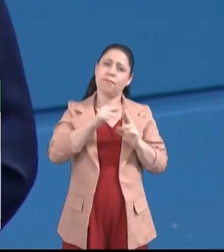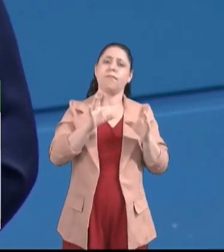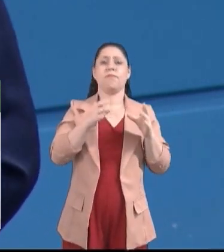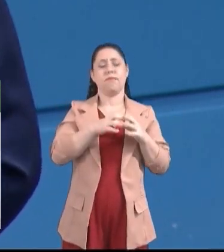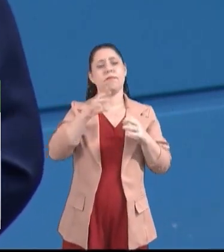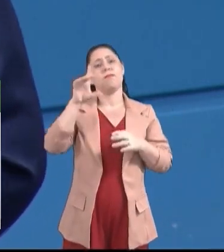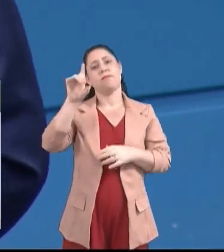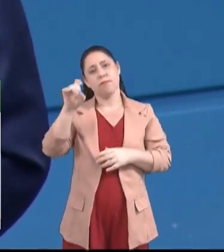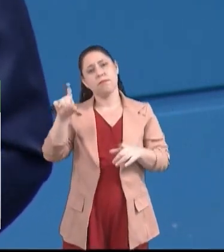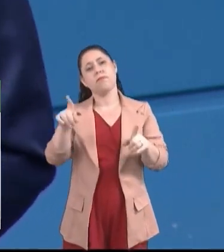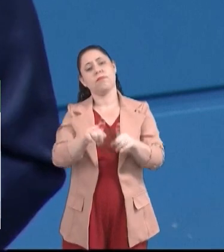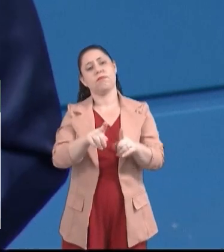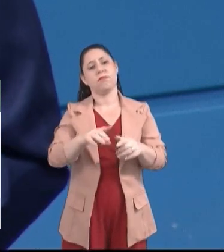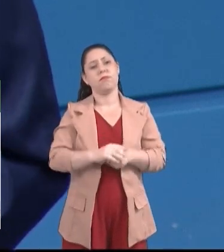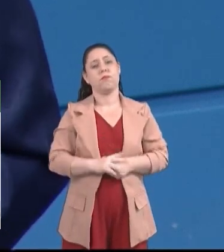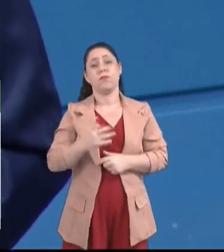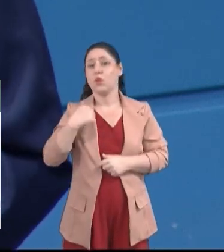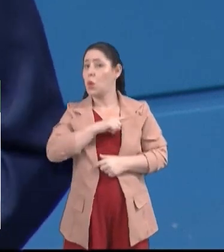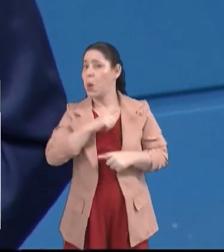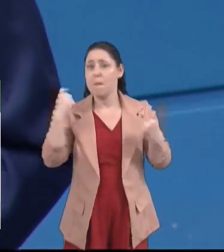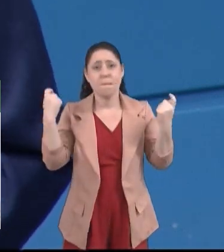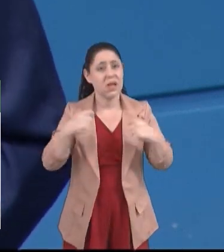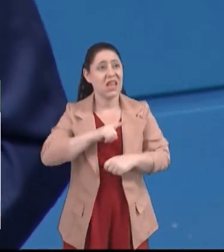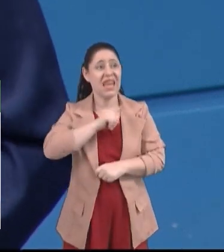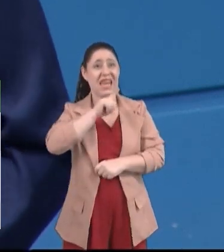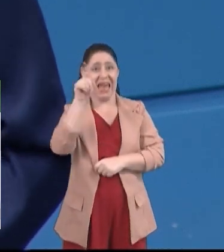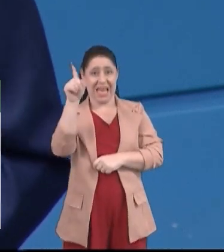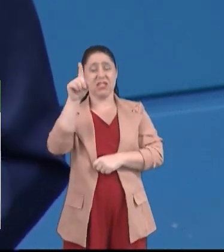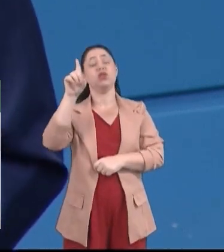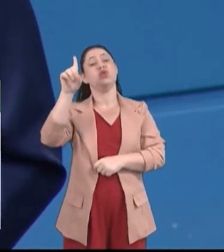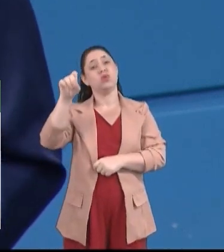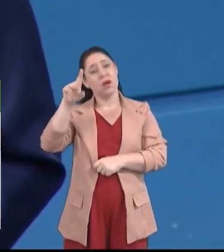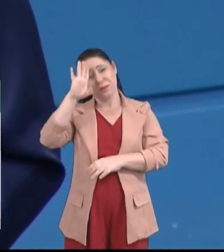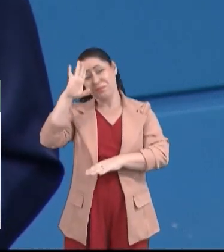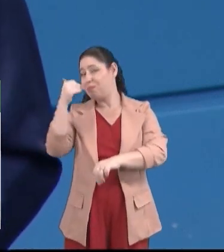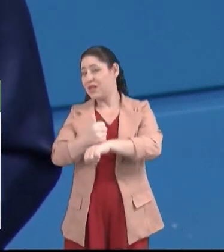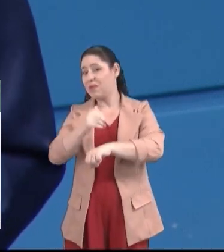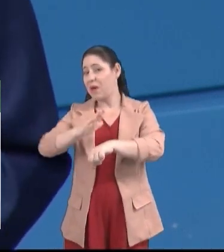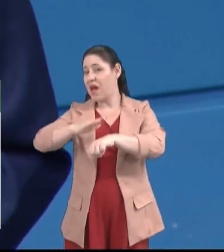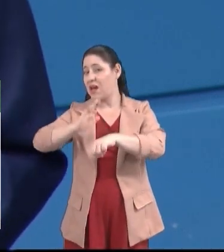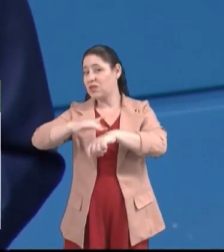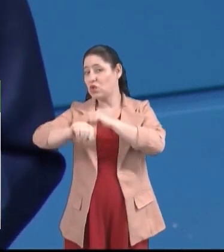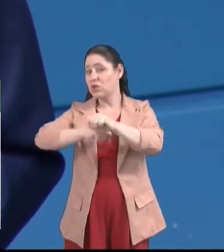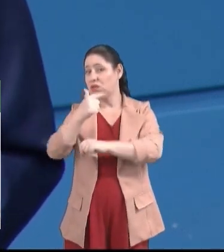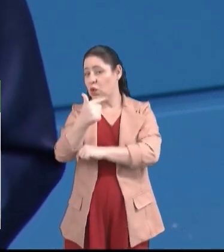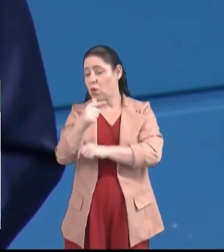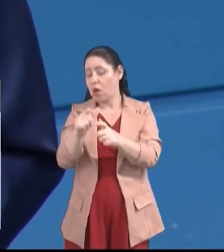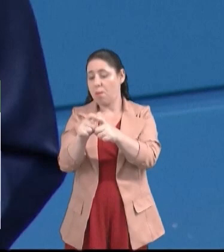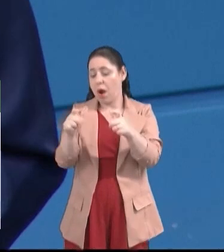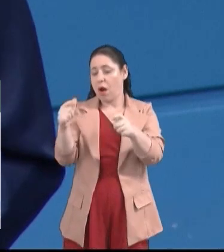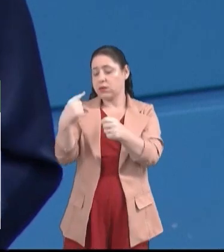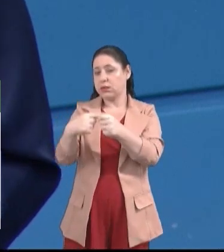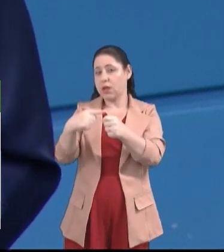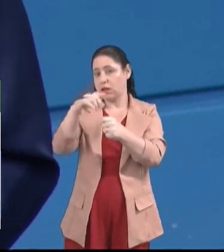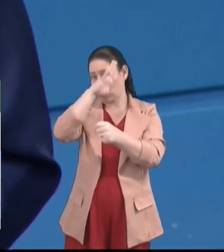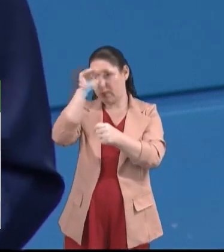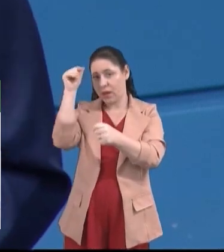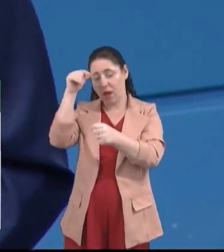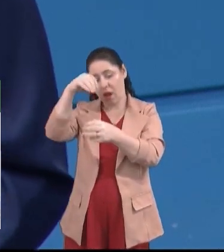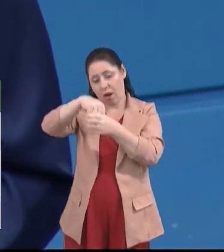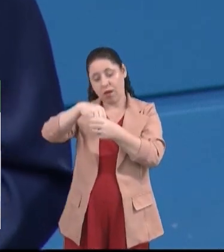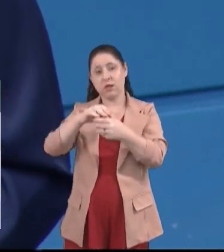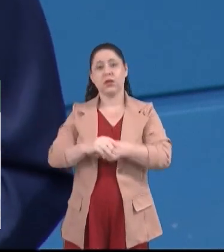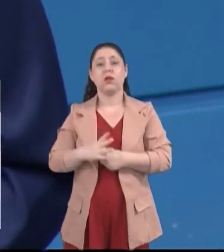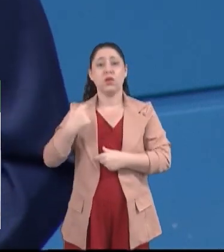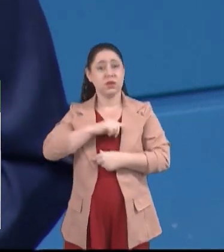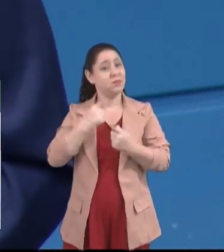da bancada de Dourados também. Nós precisamos lá em Dourados, principalmente, é a segunda maior cidade do Mato Grosso do Sul.